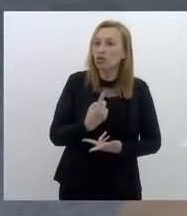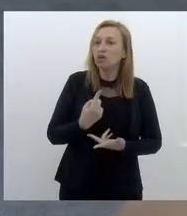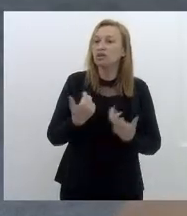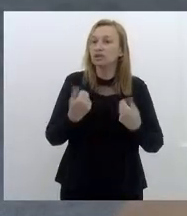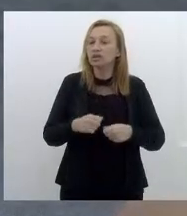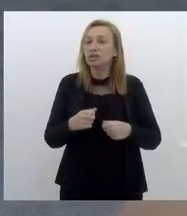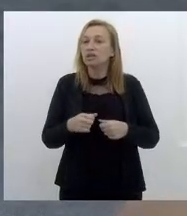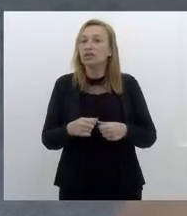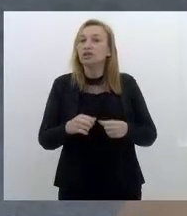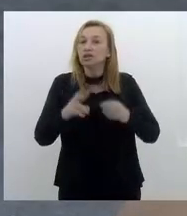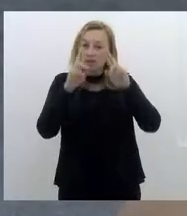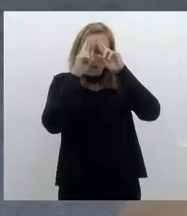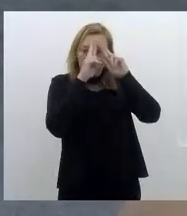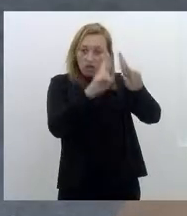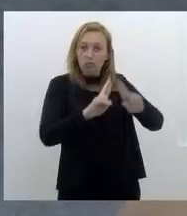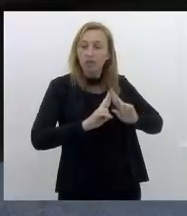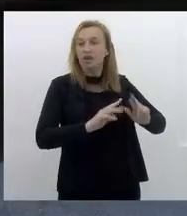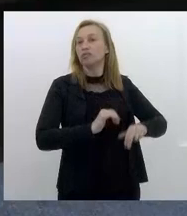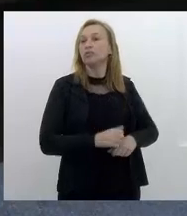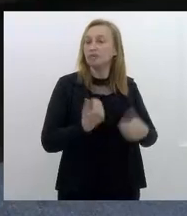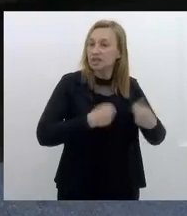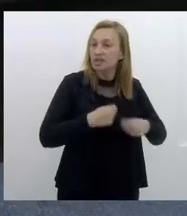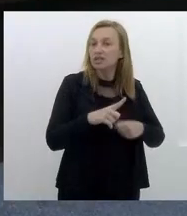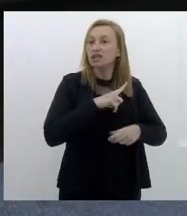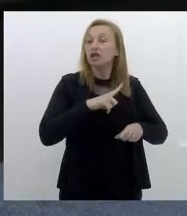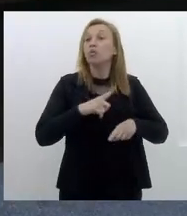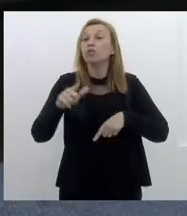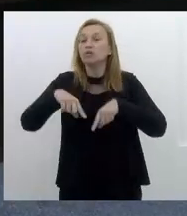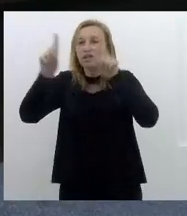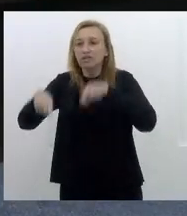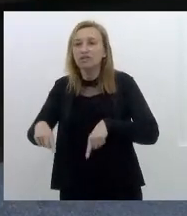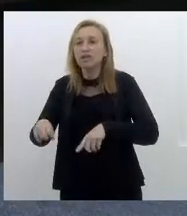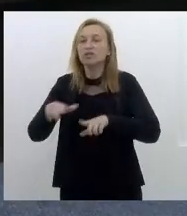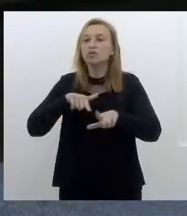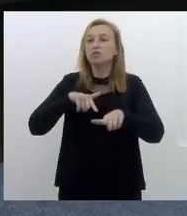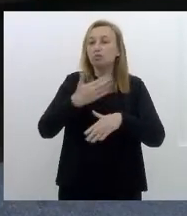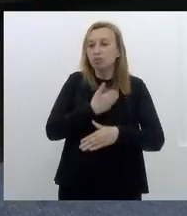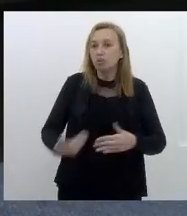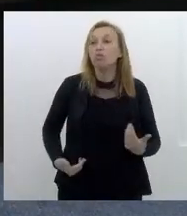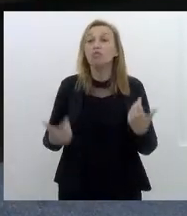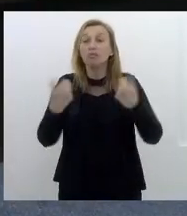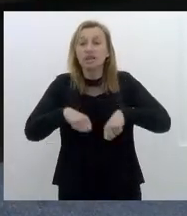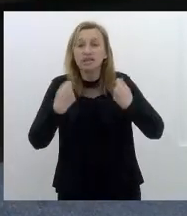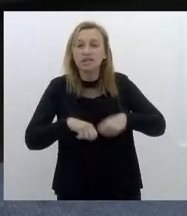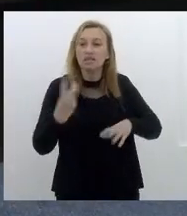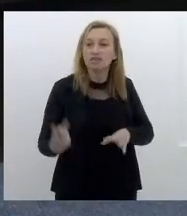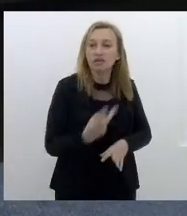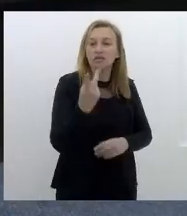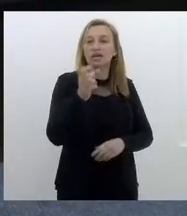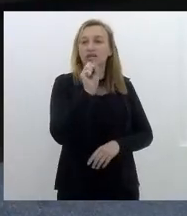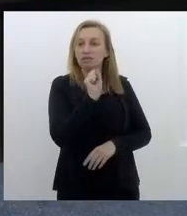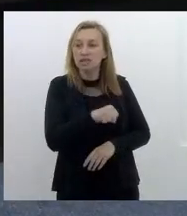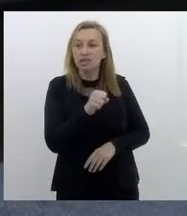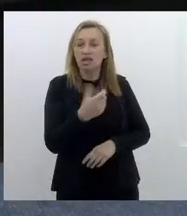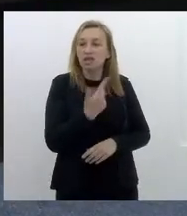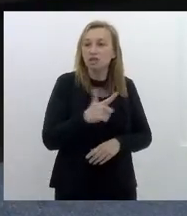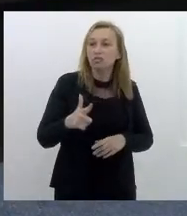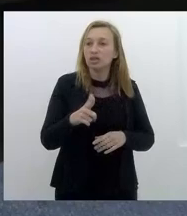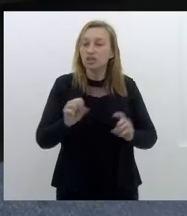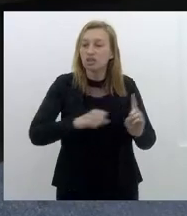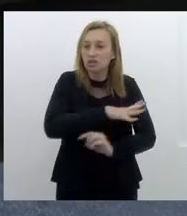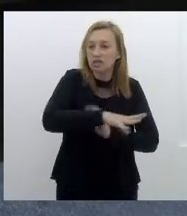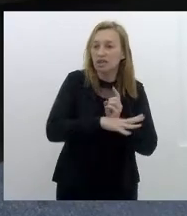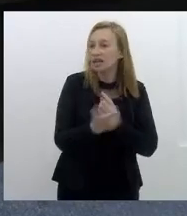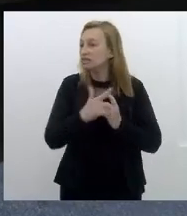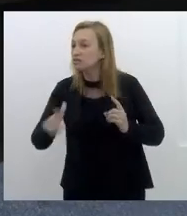tratado com respeito o serviço público necessita ser valorizado não existe sociedade